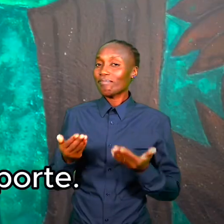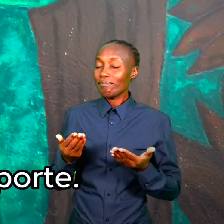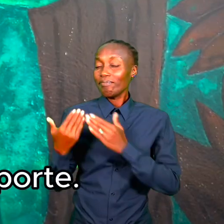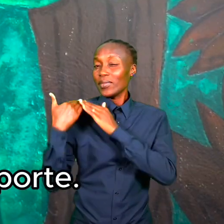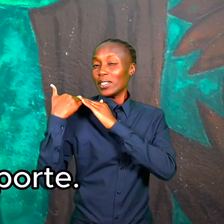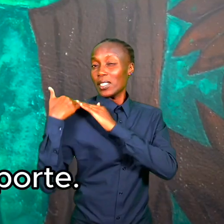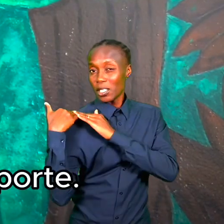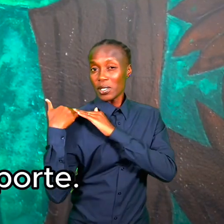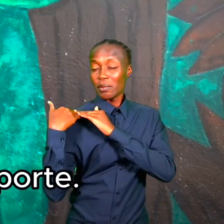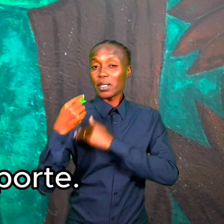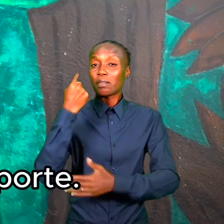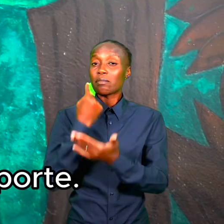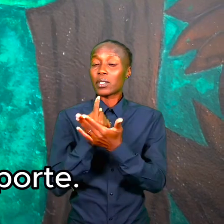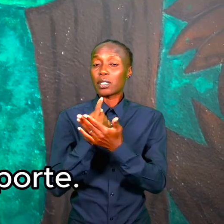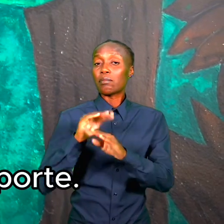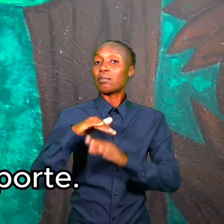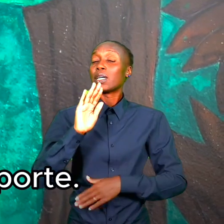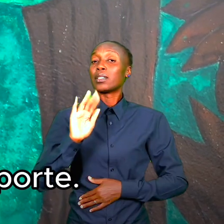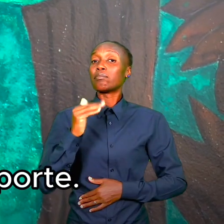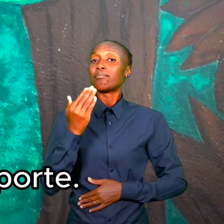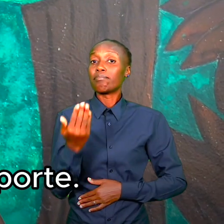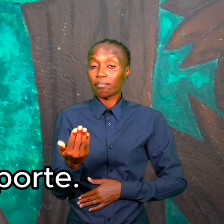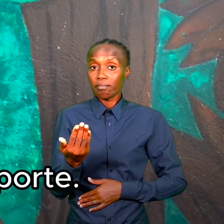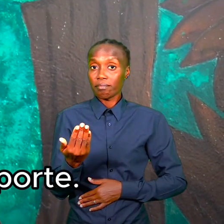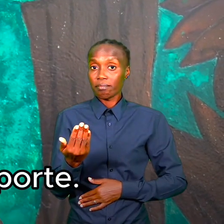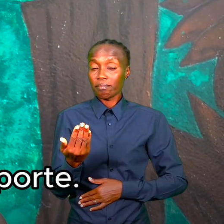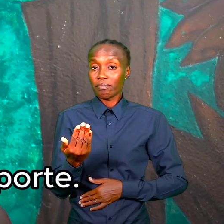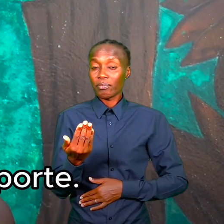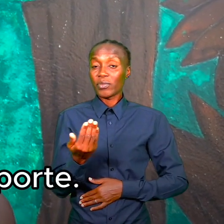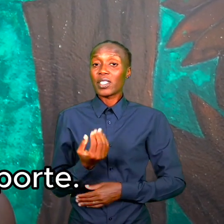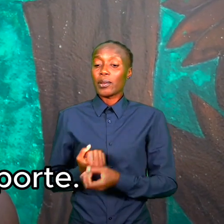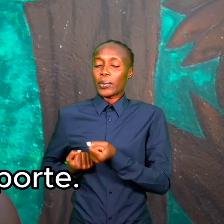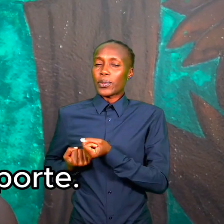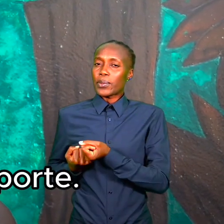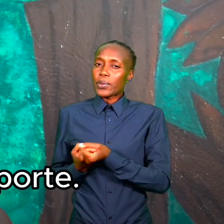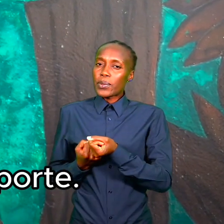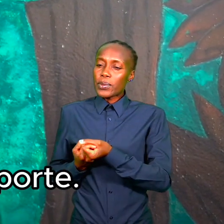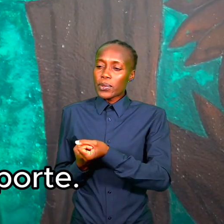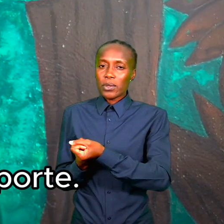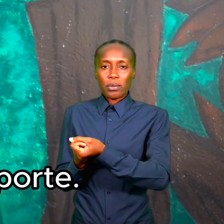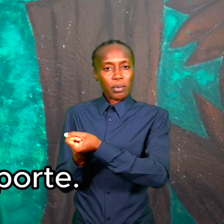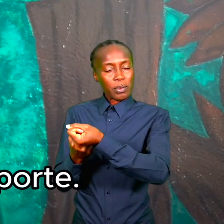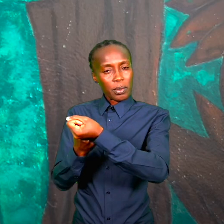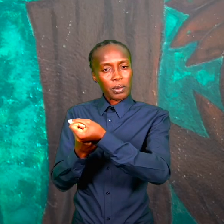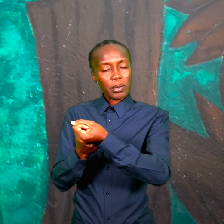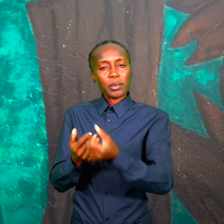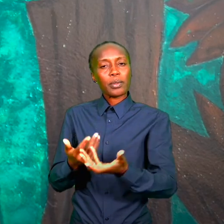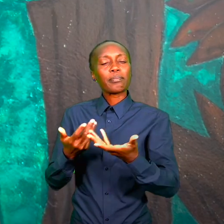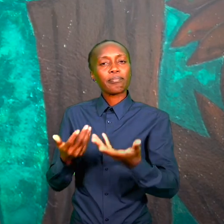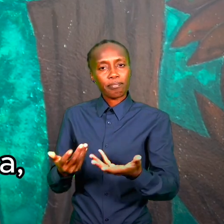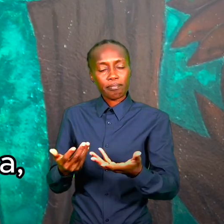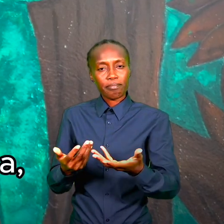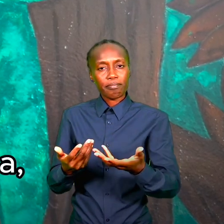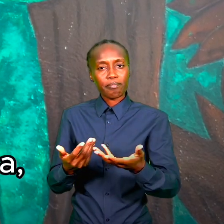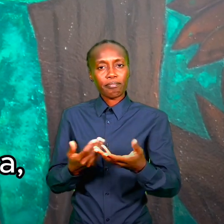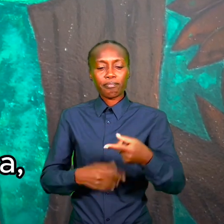Existe um papel muito importante a nível do suporte, o nosso sistema de suporte. Sistema de